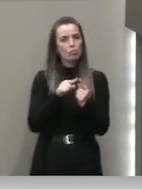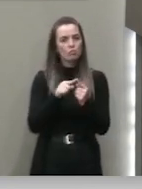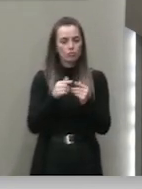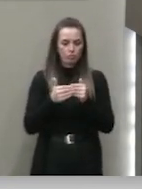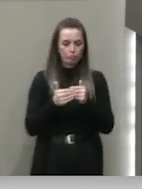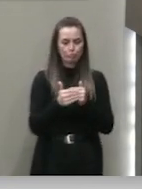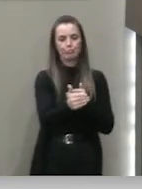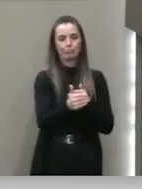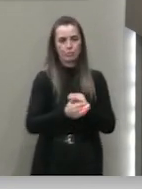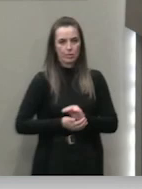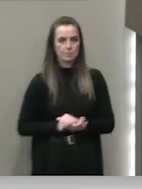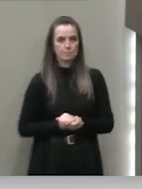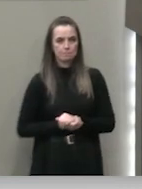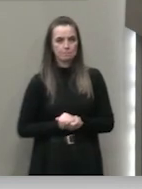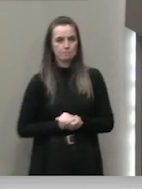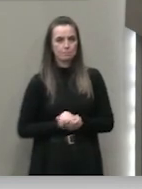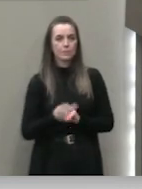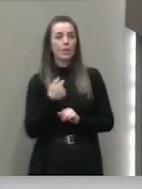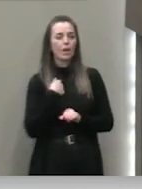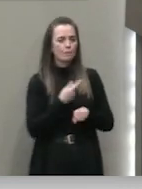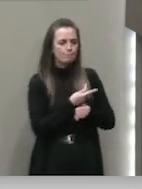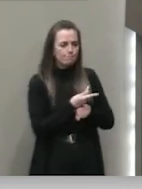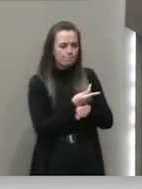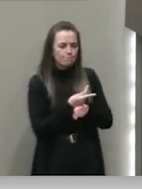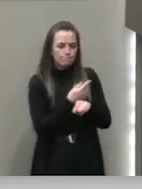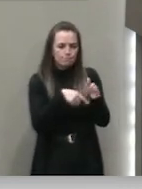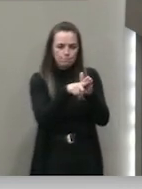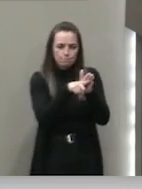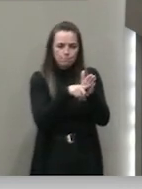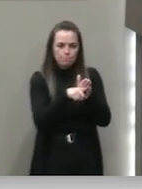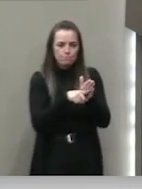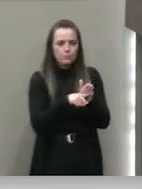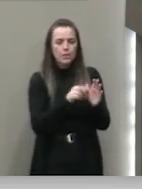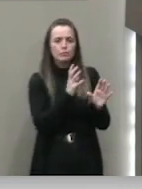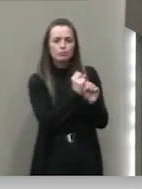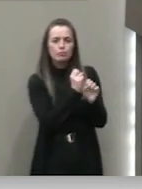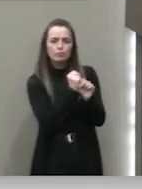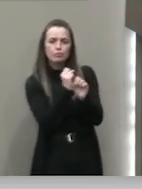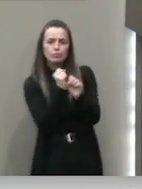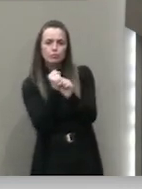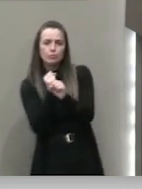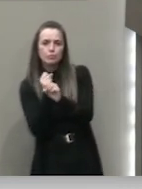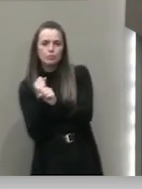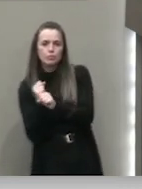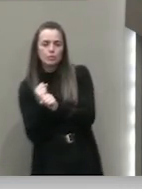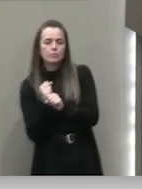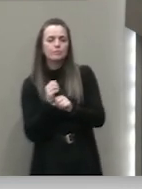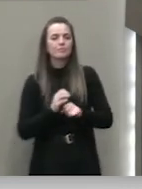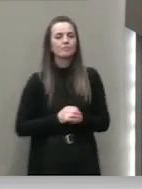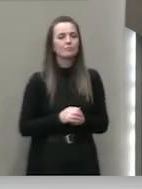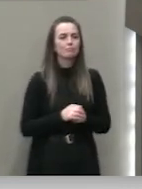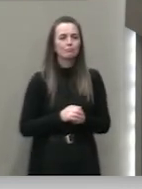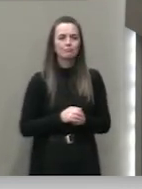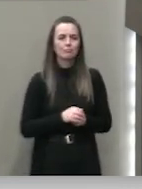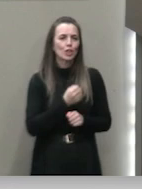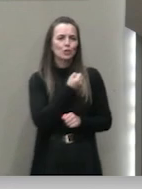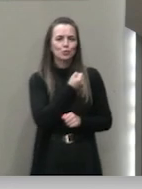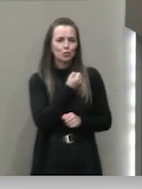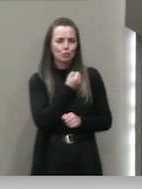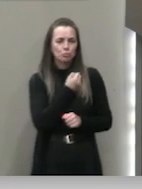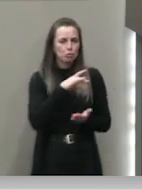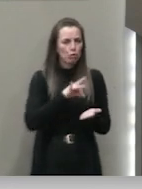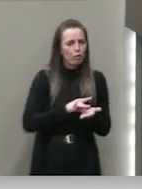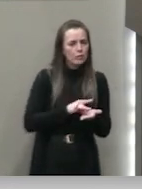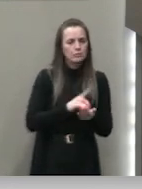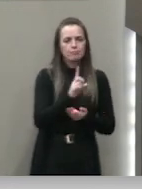avançar. Fui atrás de alguns números esses que não, embora sejam números oficiais,